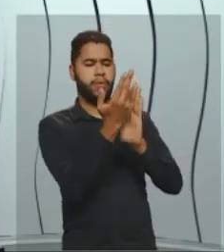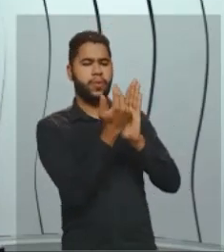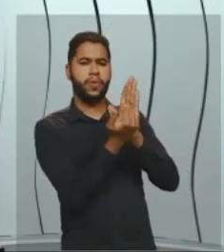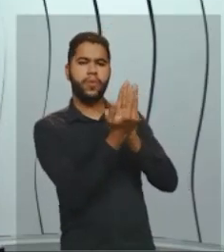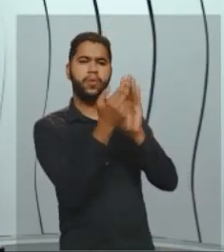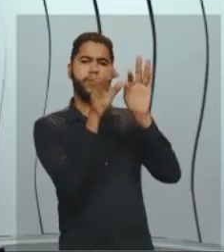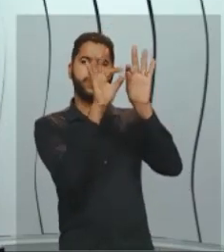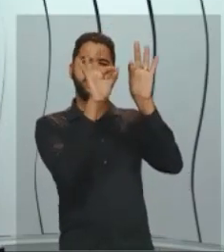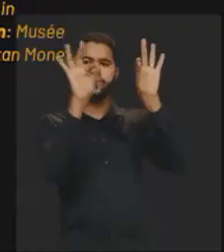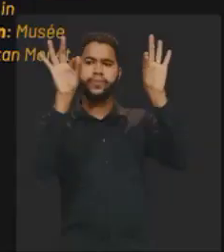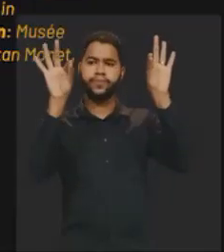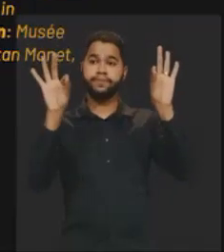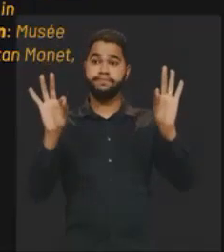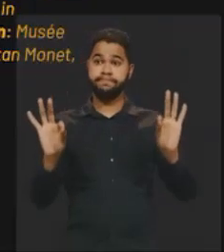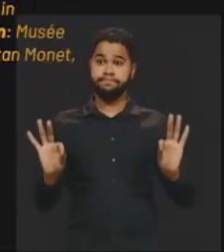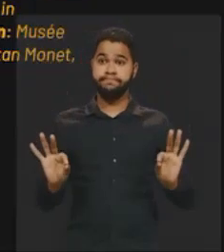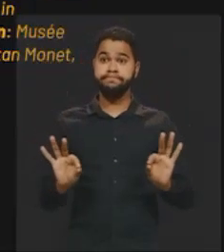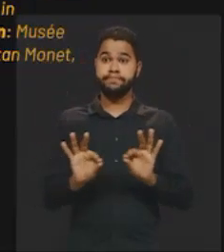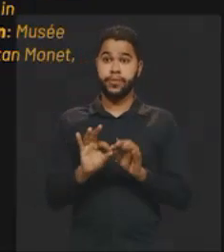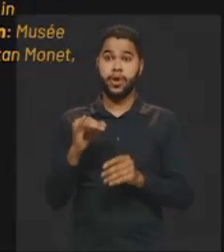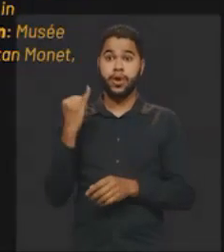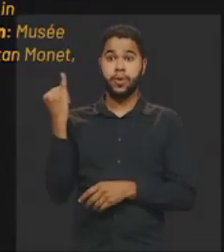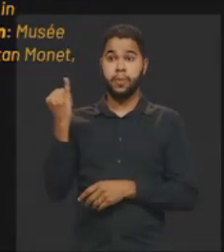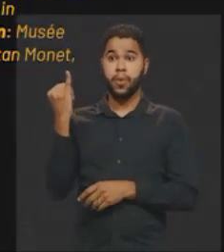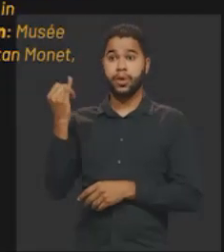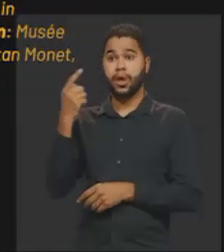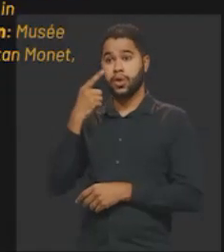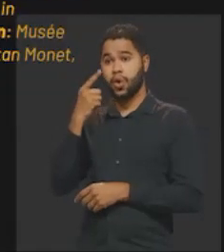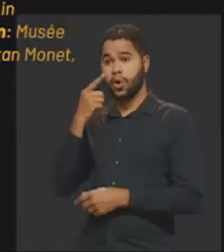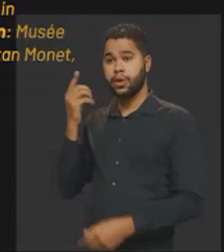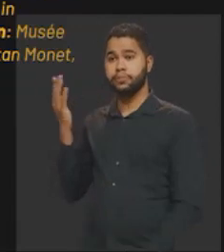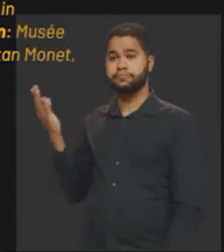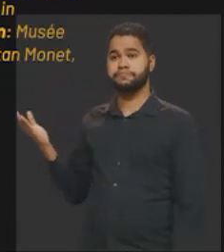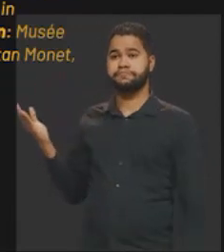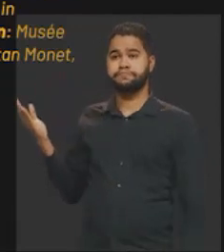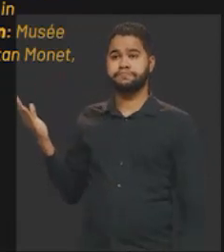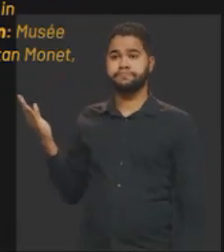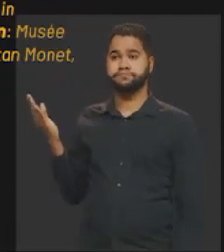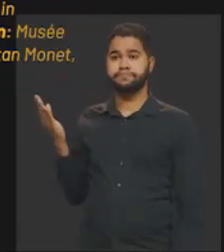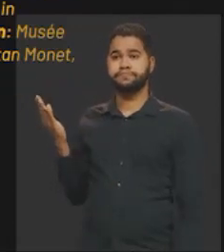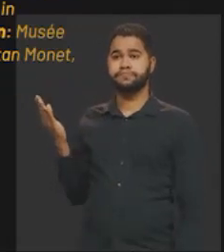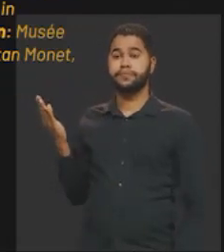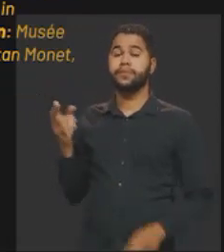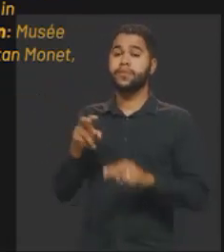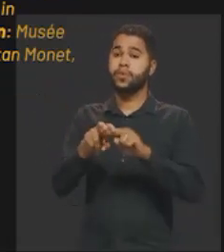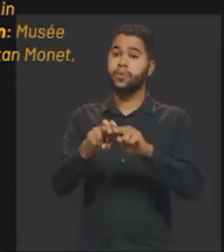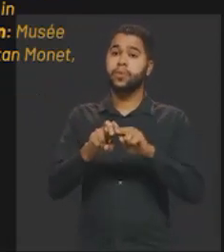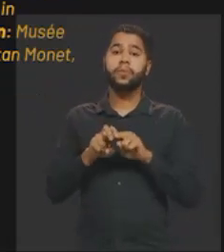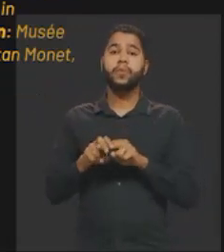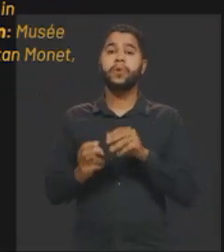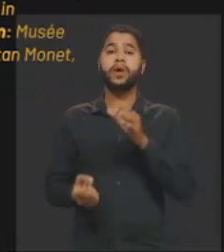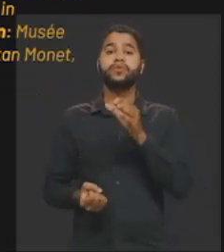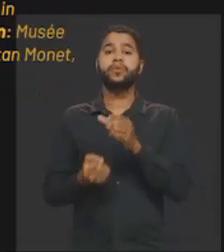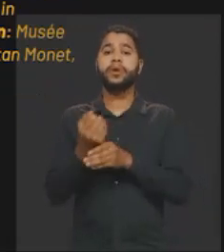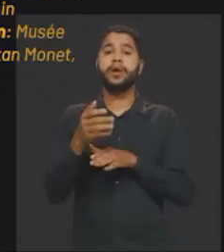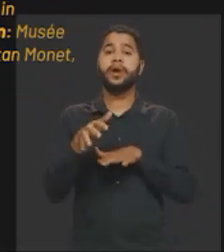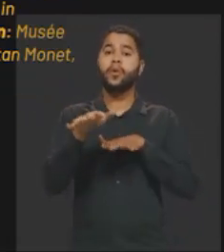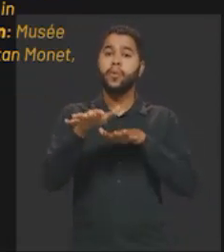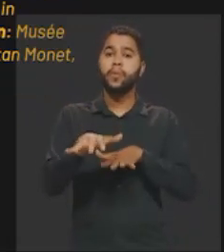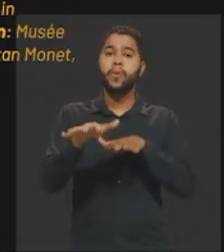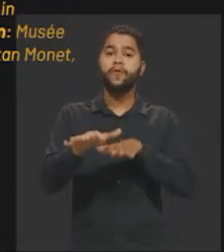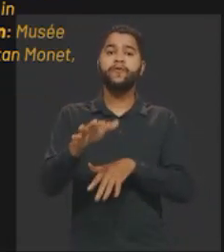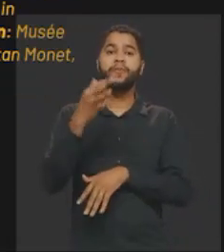um pintor, uma tela muito importante que foi através dela que foi criado o movimento